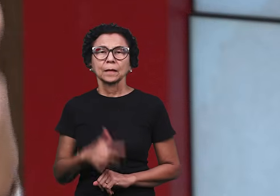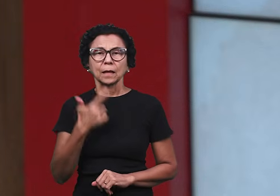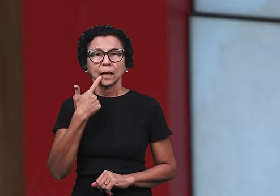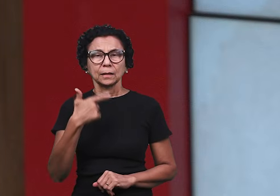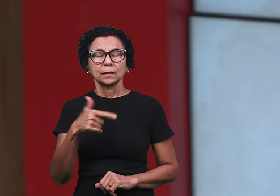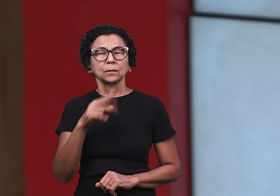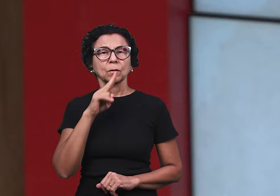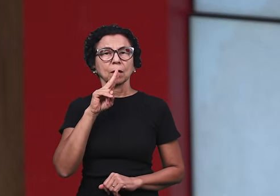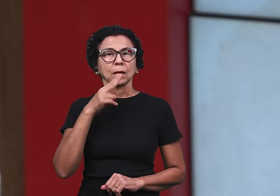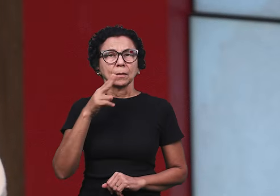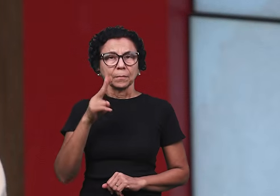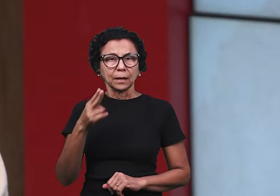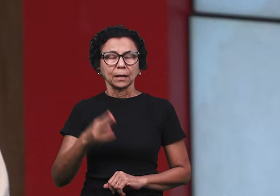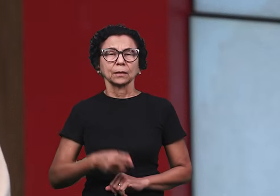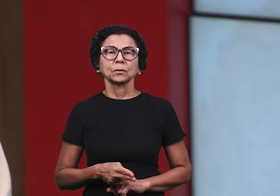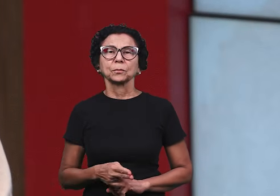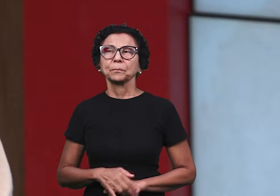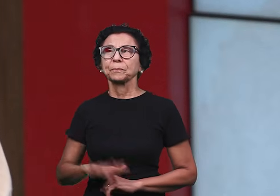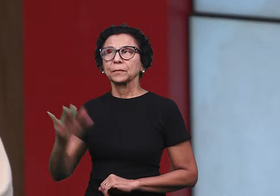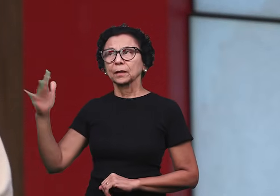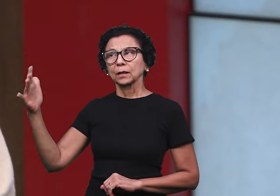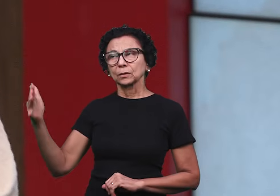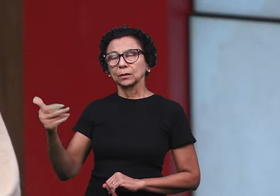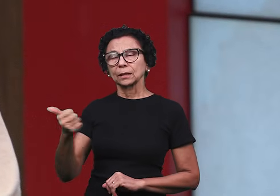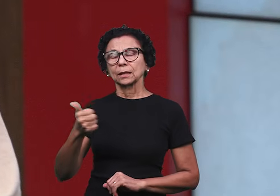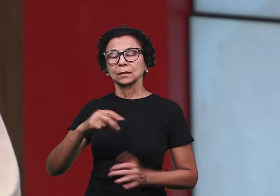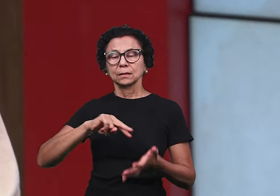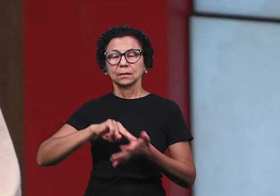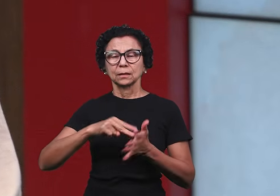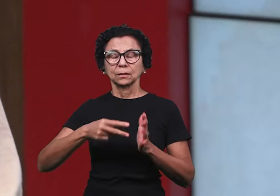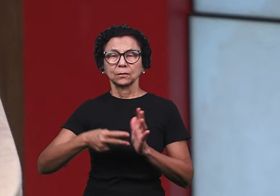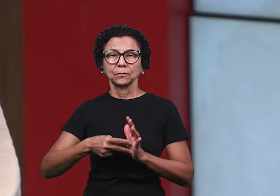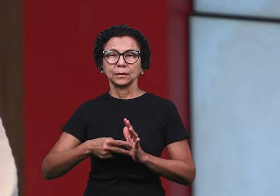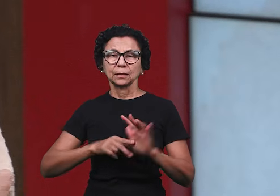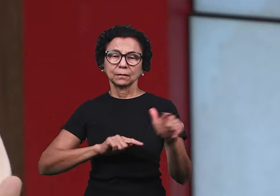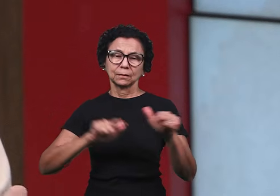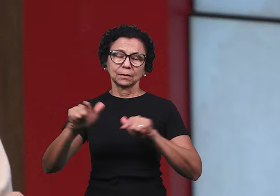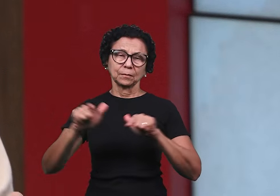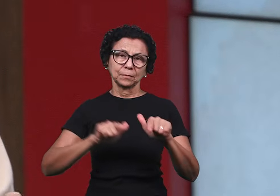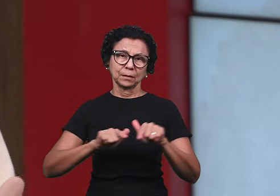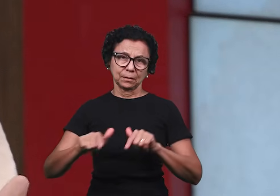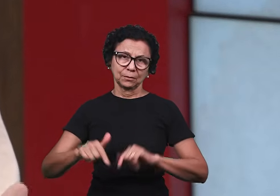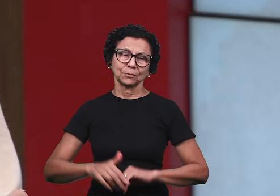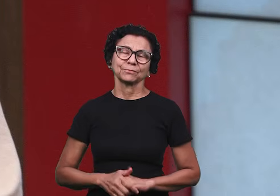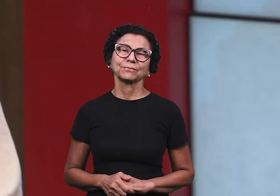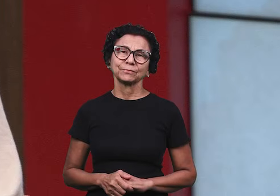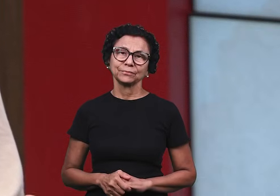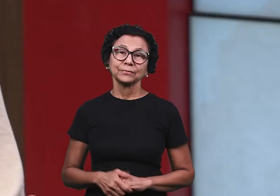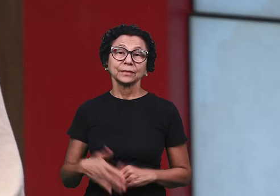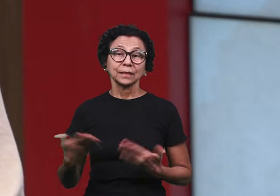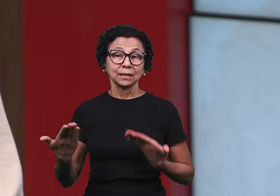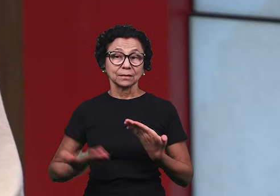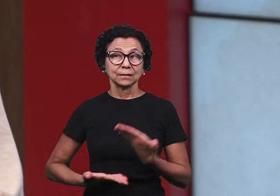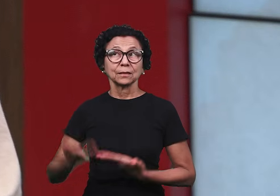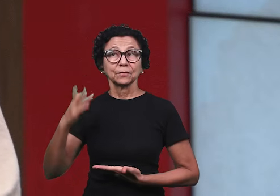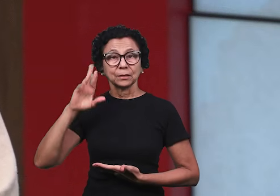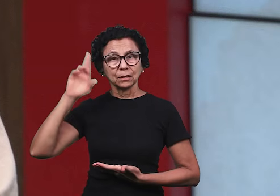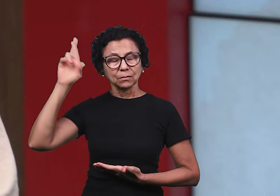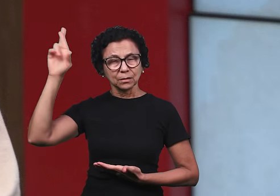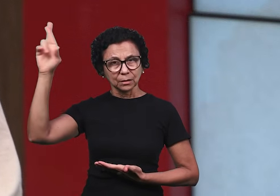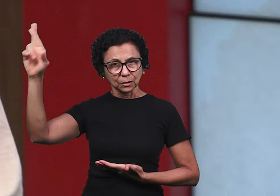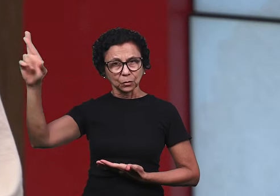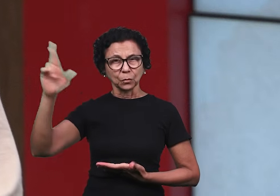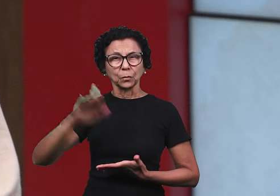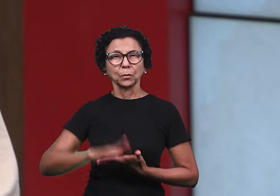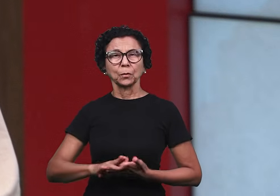hebraico é serviço, é trabalho. E aí não tem nada melhor do que trabalhar, do que servir ao Senhor. Quem